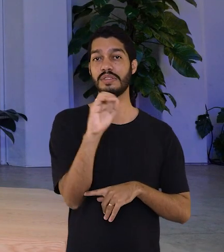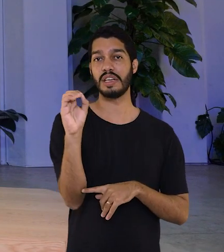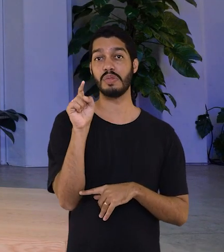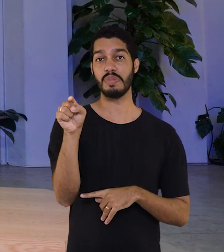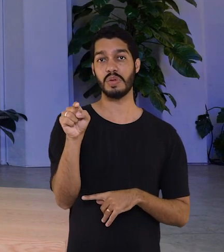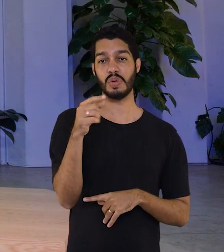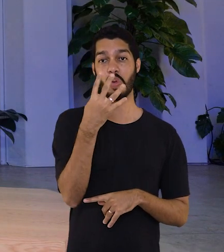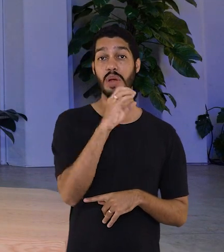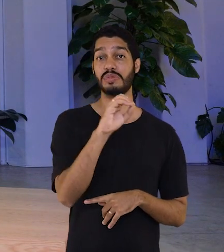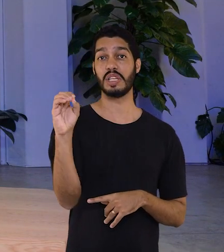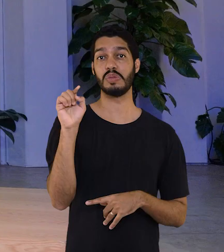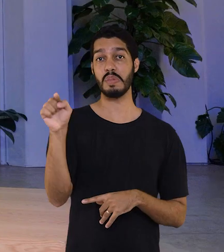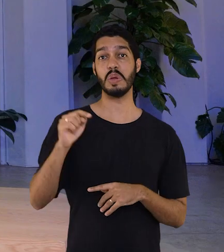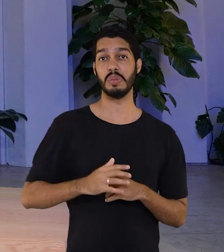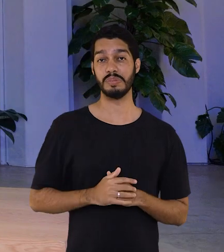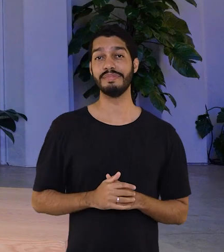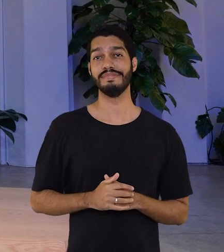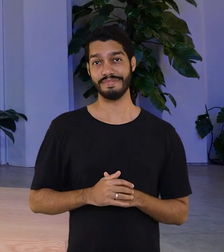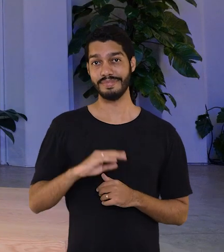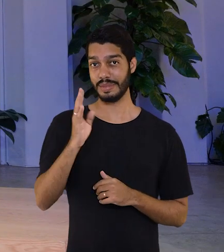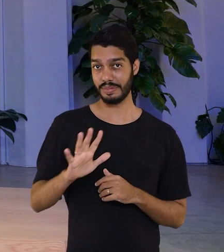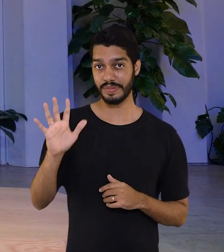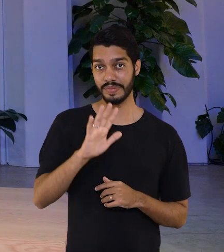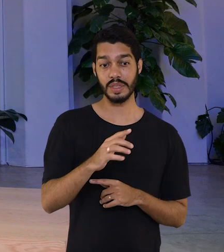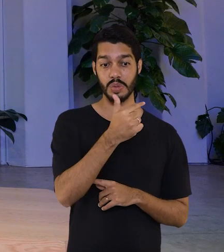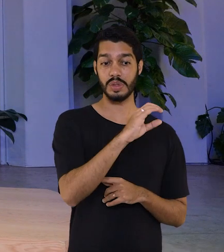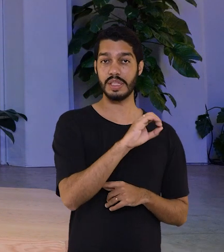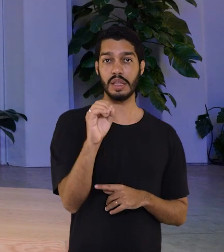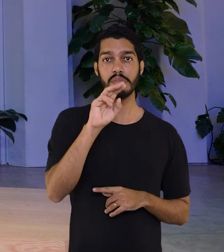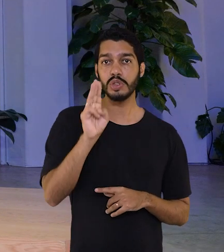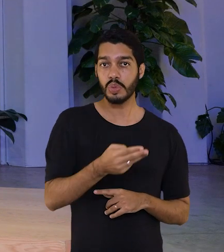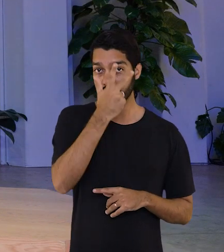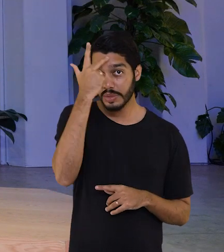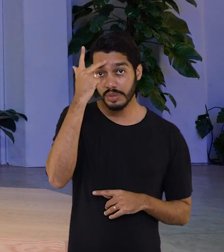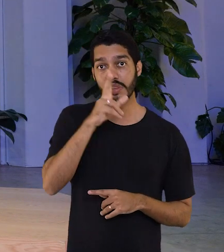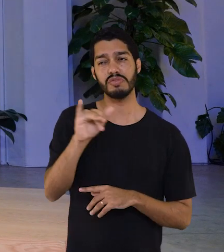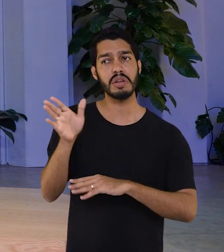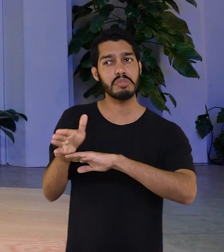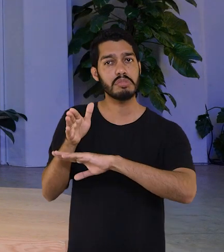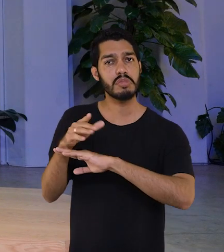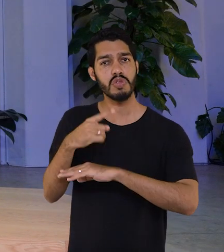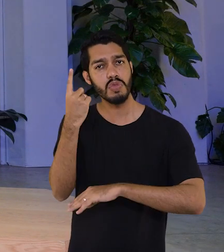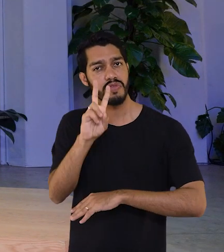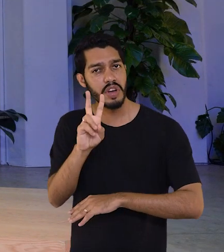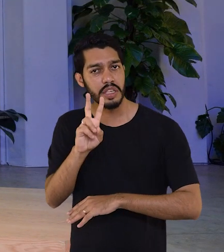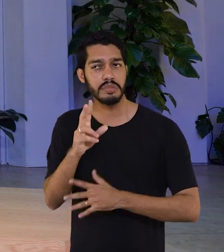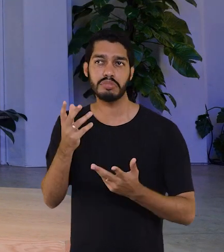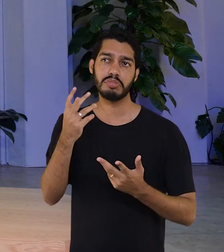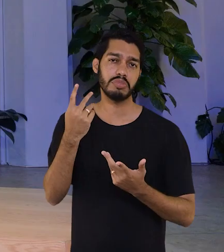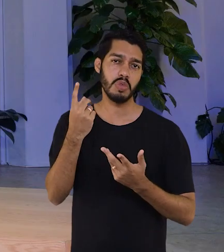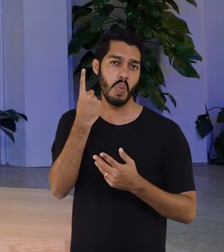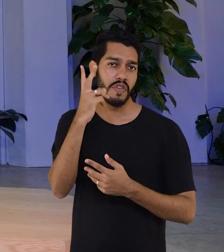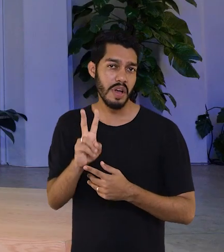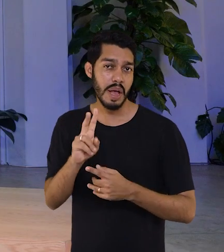número. 400 mil salões de beleza tem no Brasil. Tem 200 milhões de pessoas, as pessoas vão no salão de beleza o quê? Uma vez por semana,